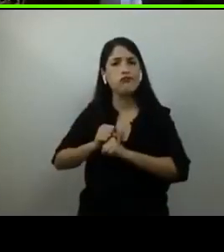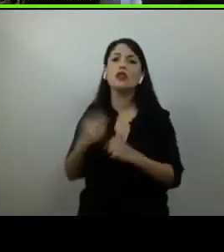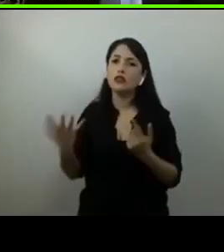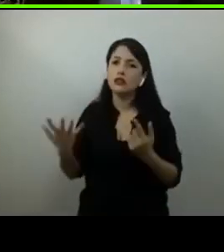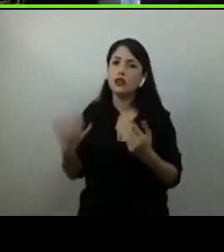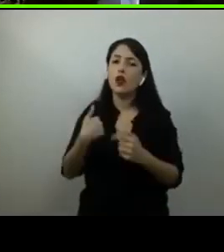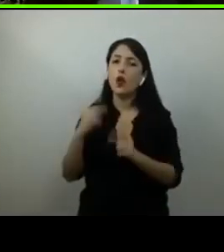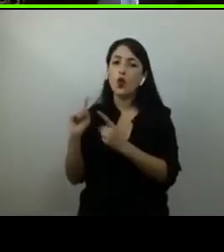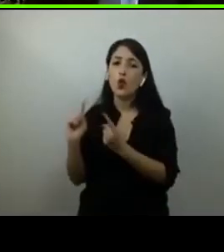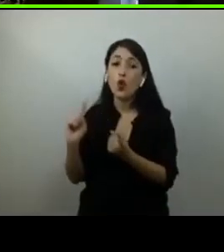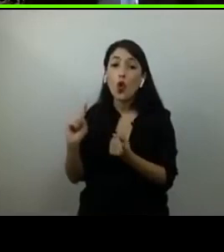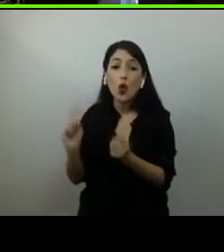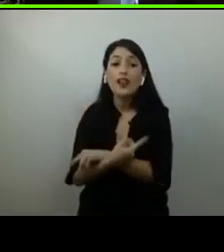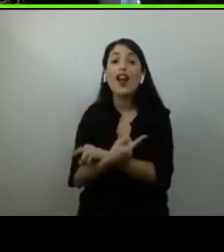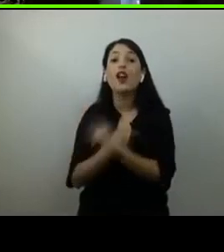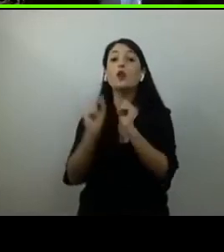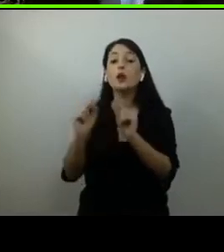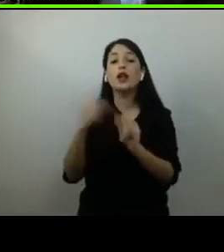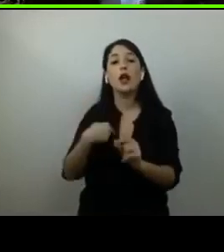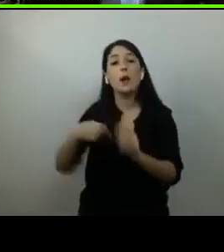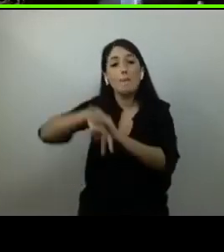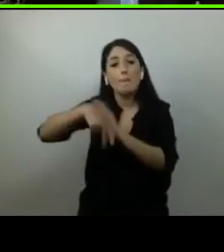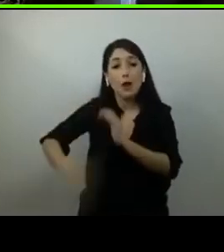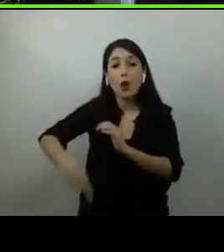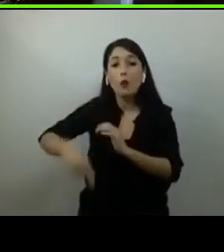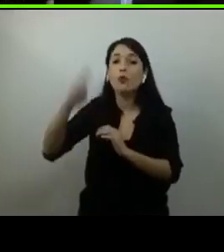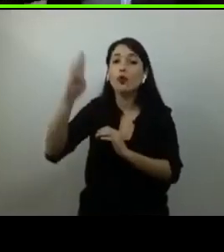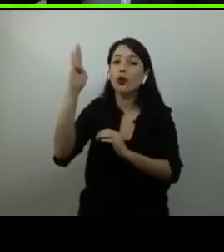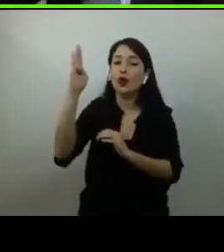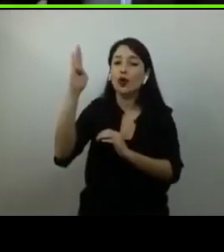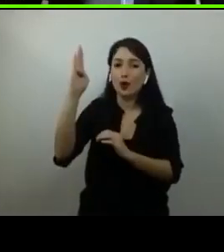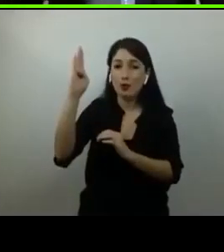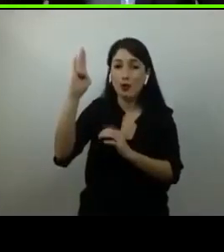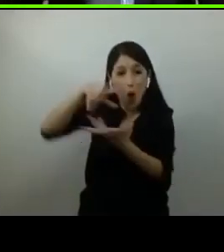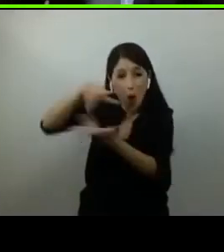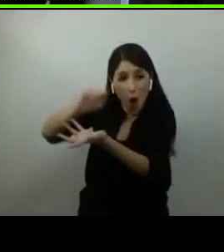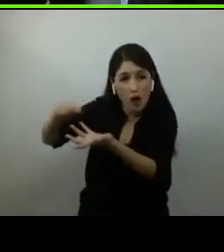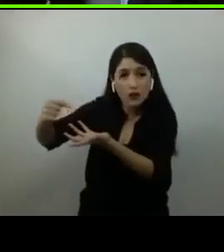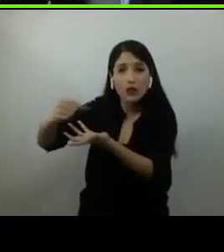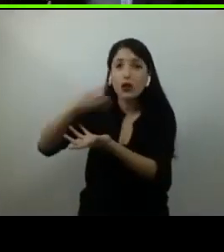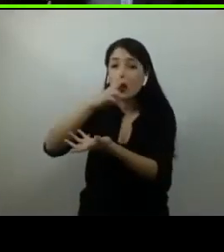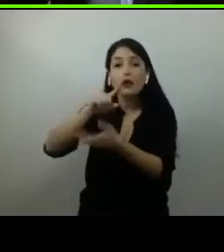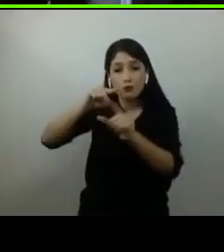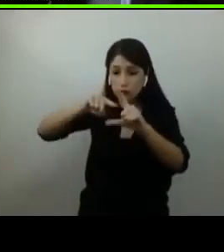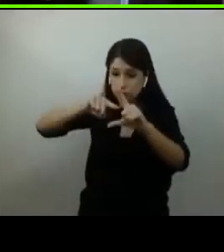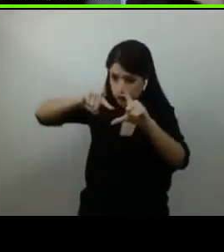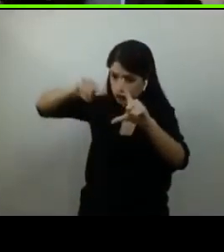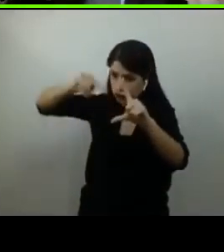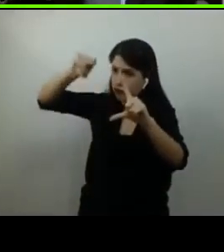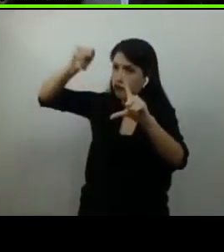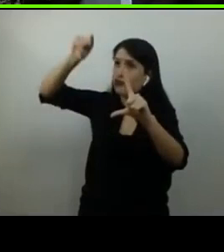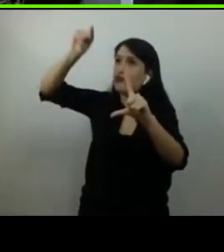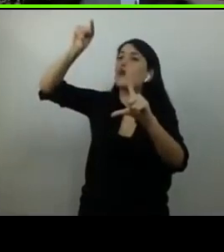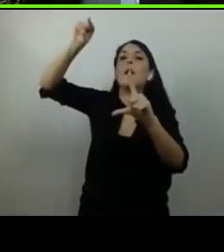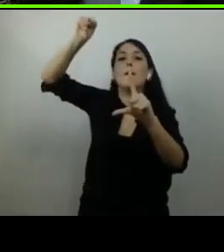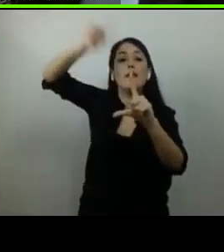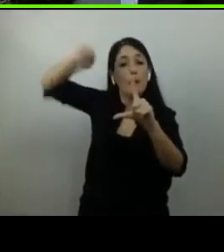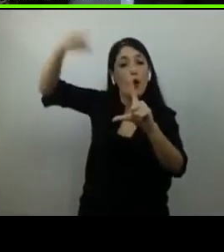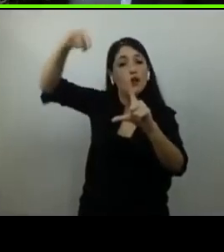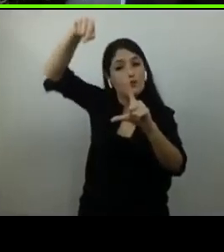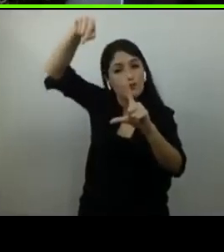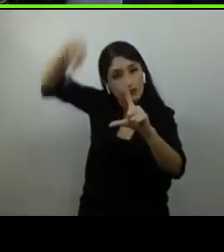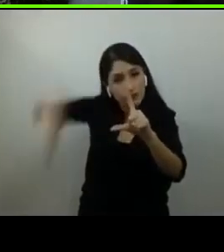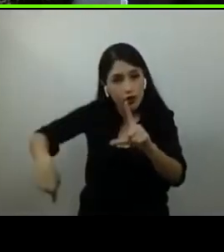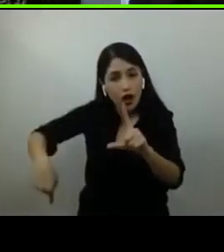no restante do mundo. O nosso 50º dia é um 50º dia de crescimento. Mesmo nos Estados Unidos, que ainda é o epicentro, enfim,